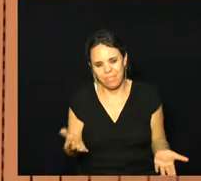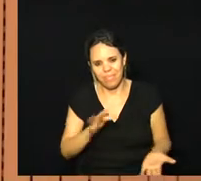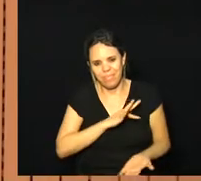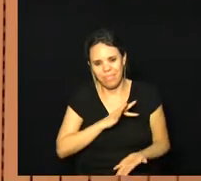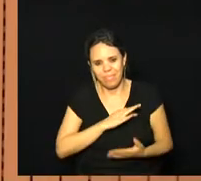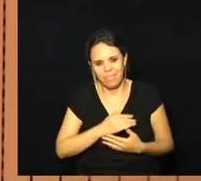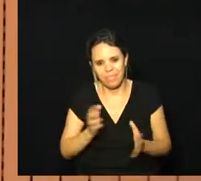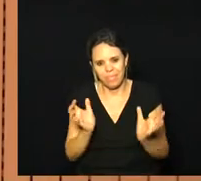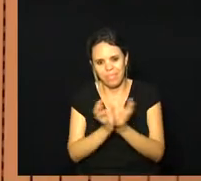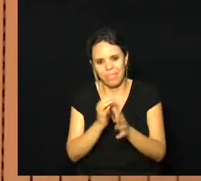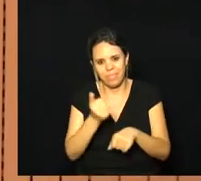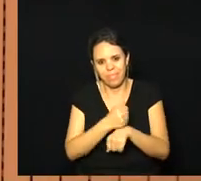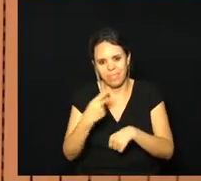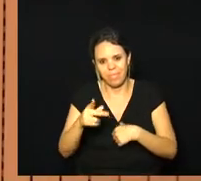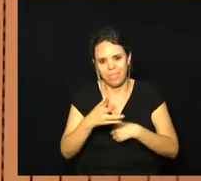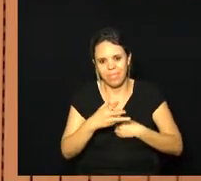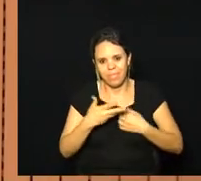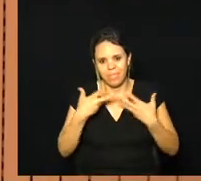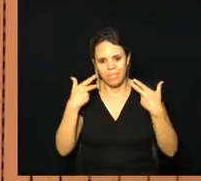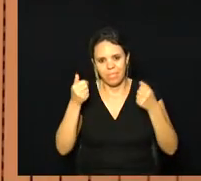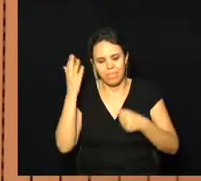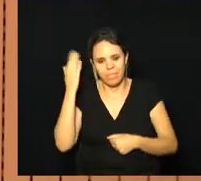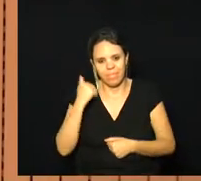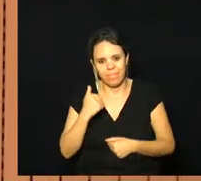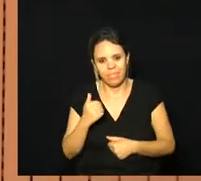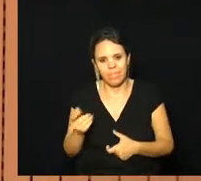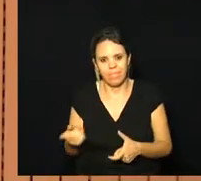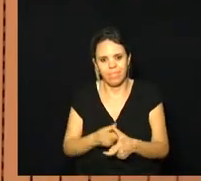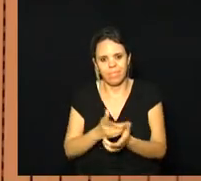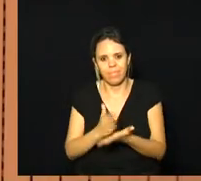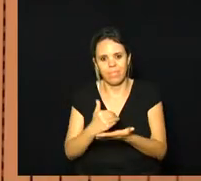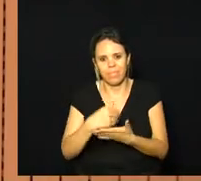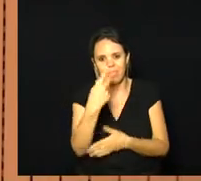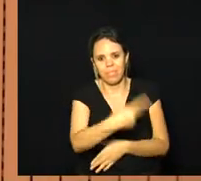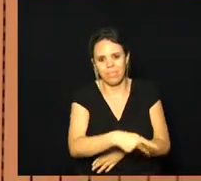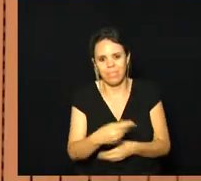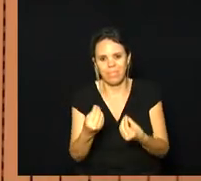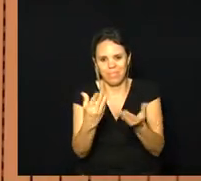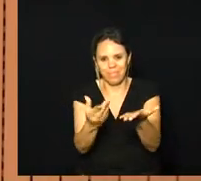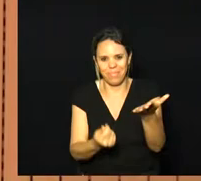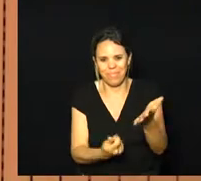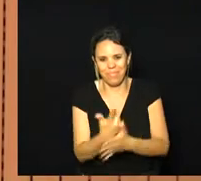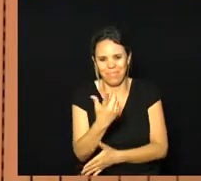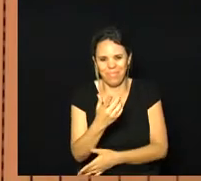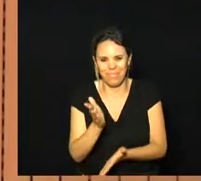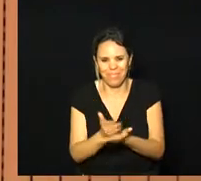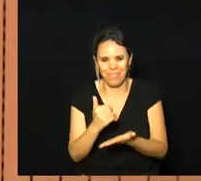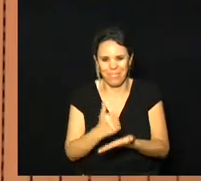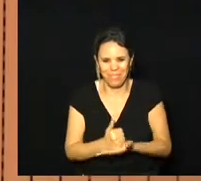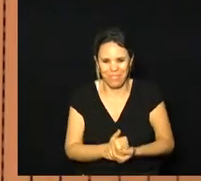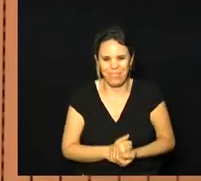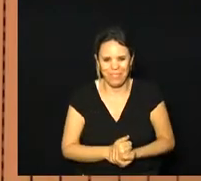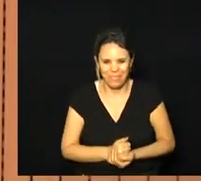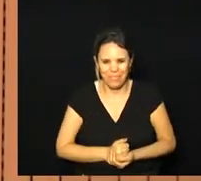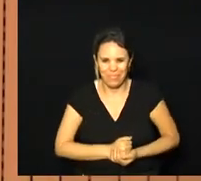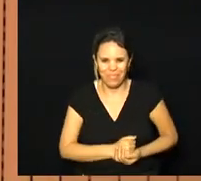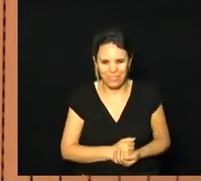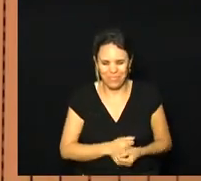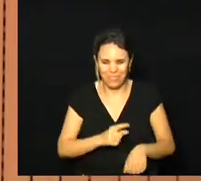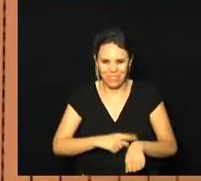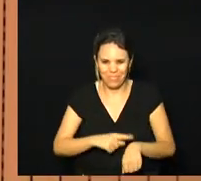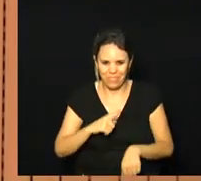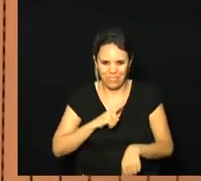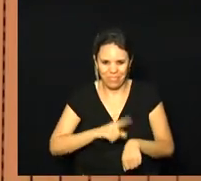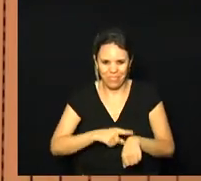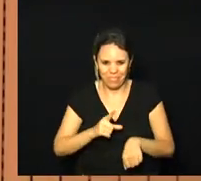Mendes, a equipe dele que é maravilhosa, e eu sei que eu estou devendo um bolo para eles, e eu vou pagar o bolo, mas eu, a hora que eu tiver